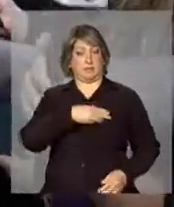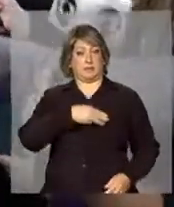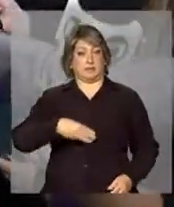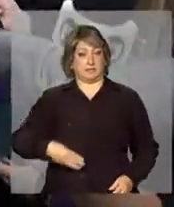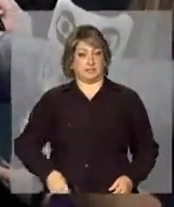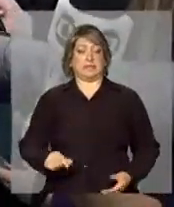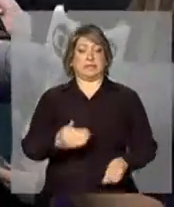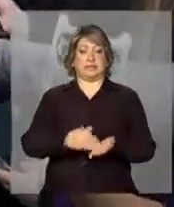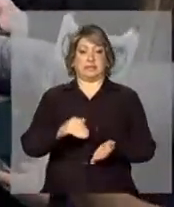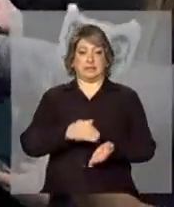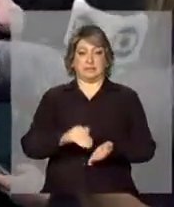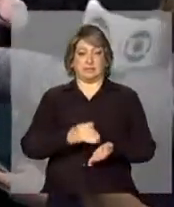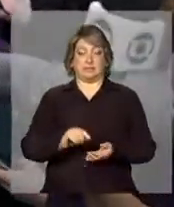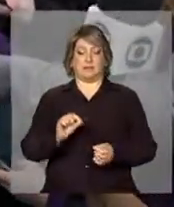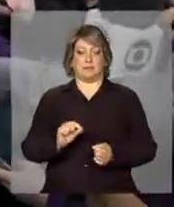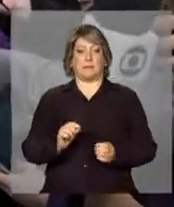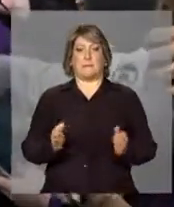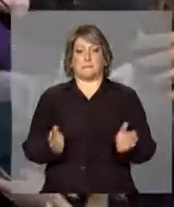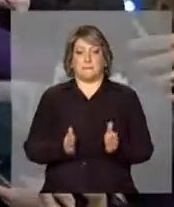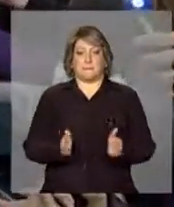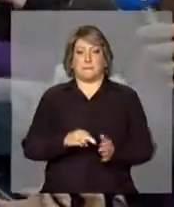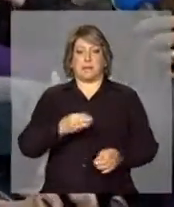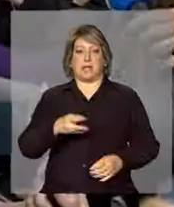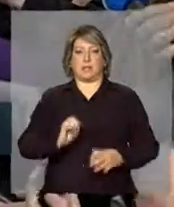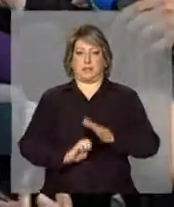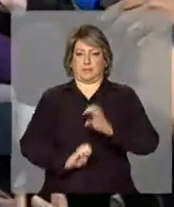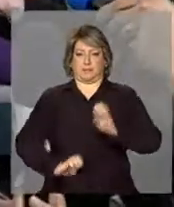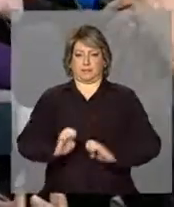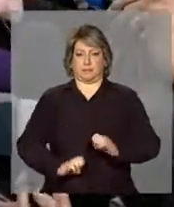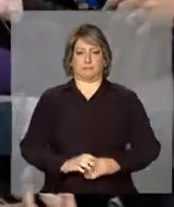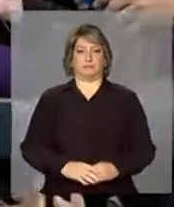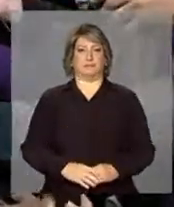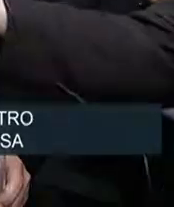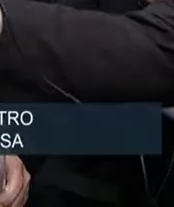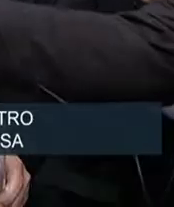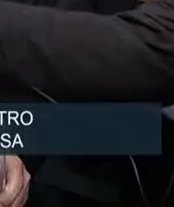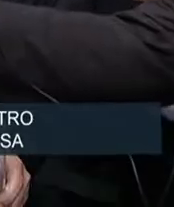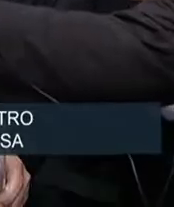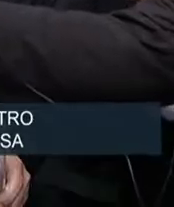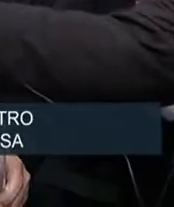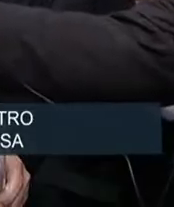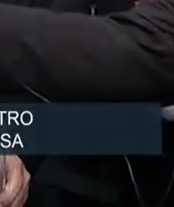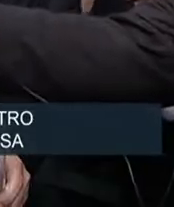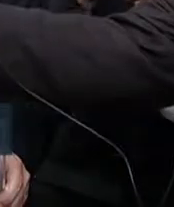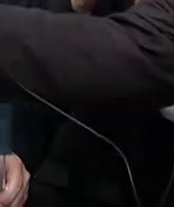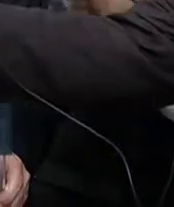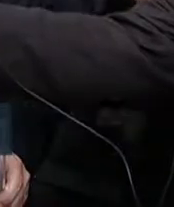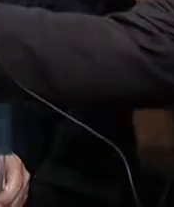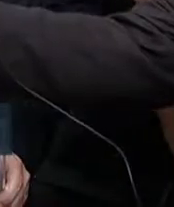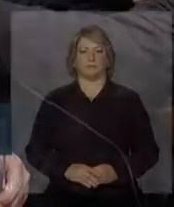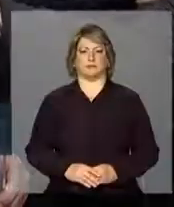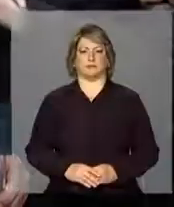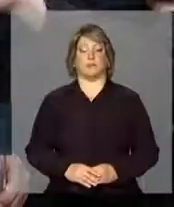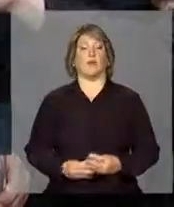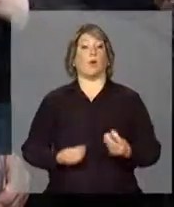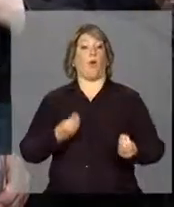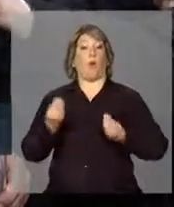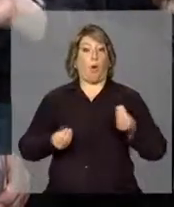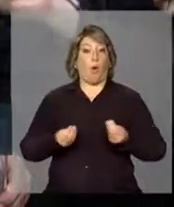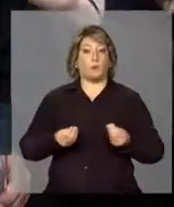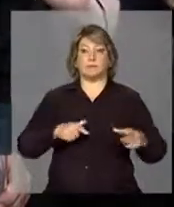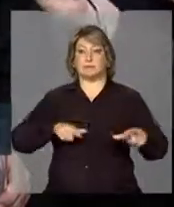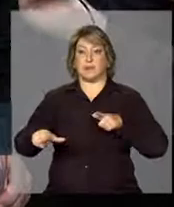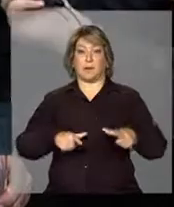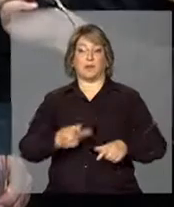da Secretaria da Micro e Pequena Empresa. Vai ser servir a dois senhores. Vai ser